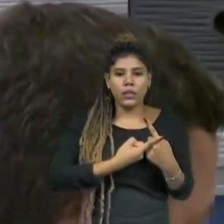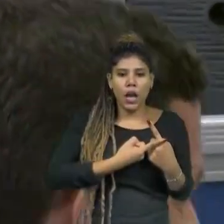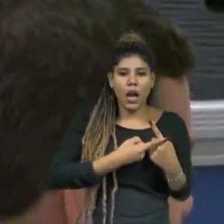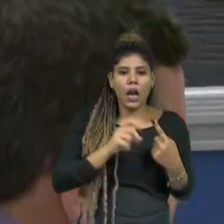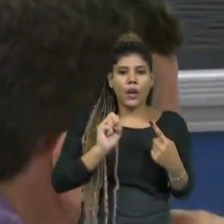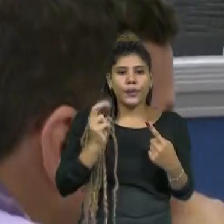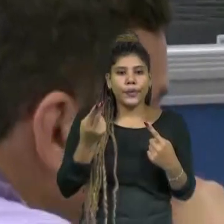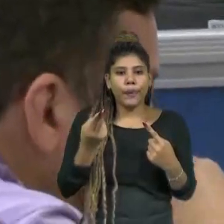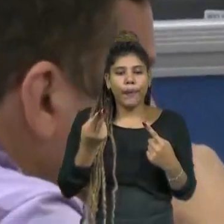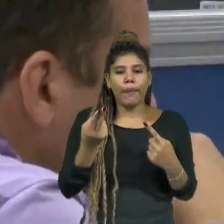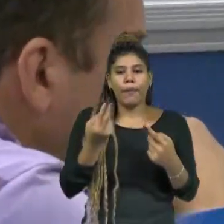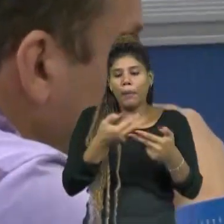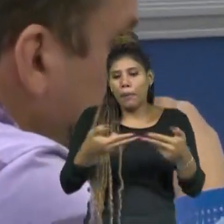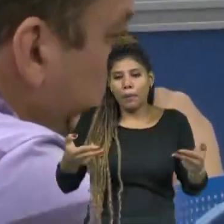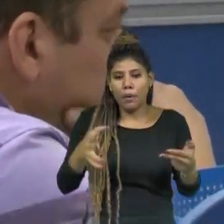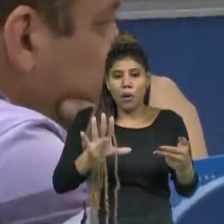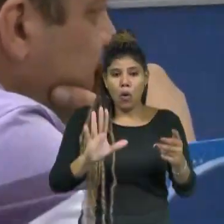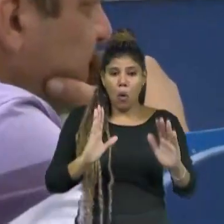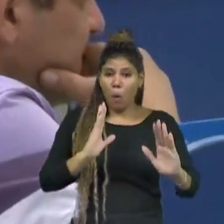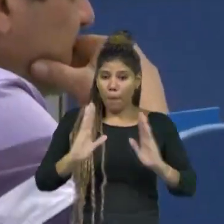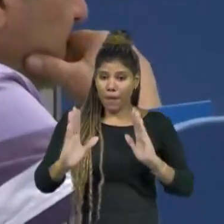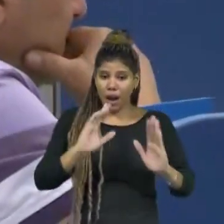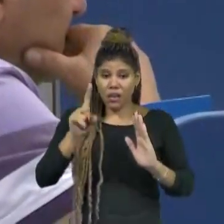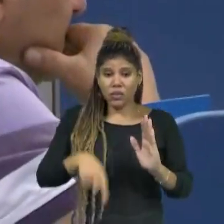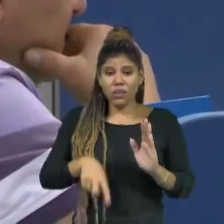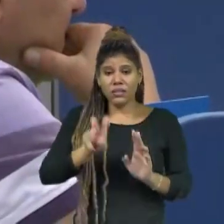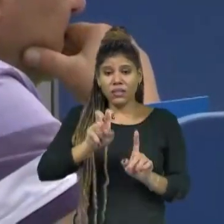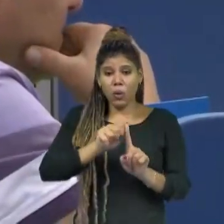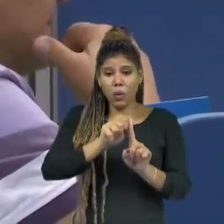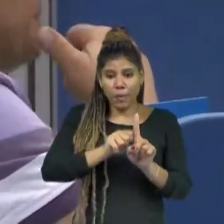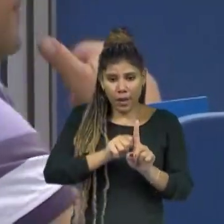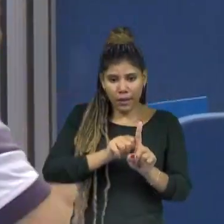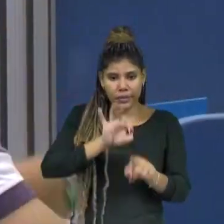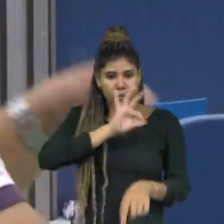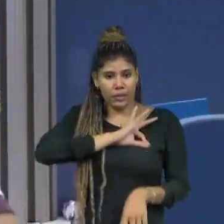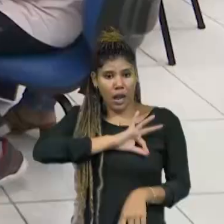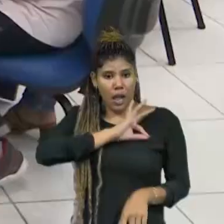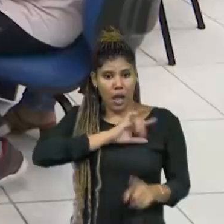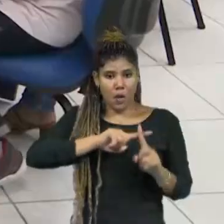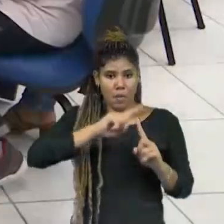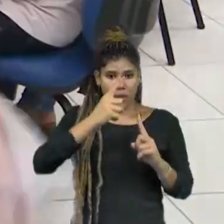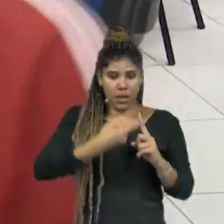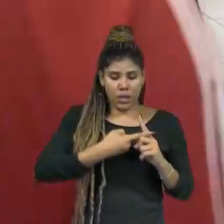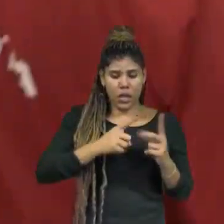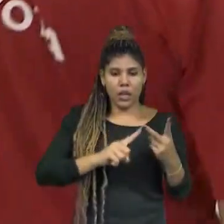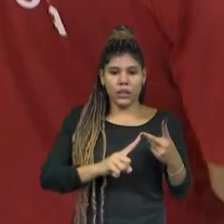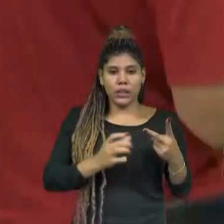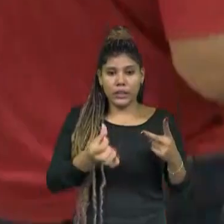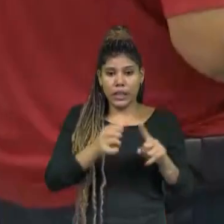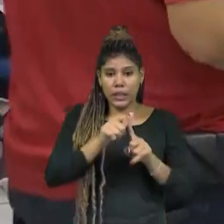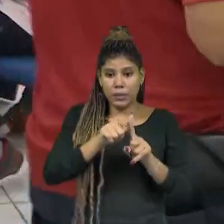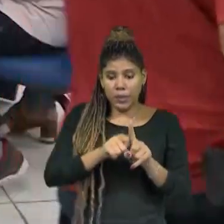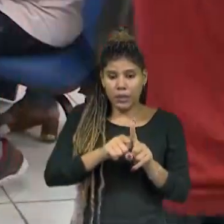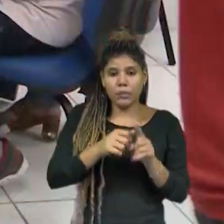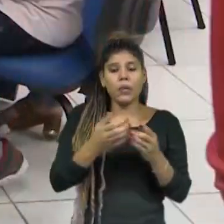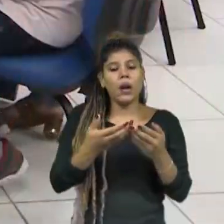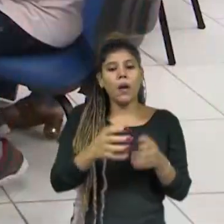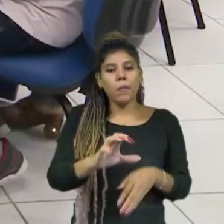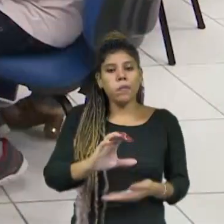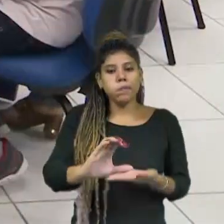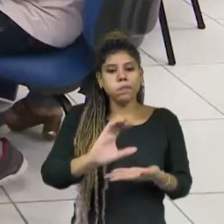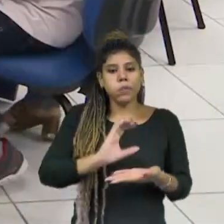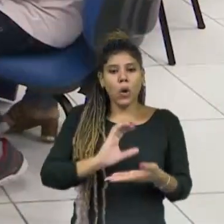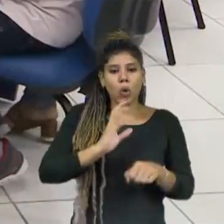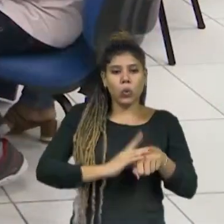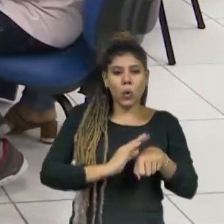Atualmente, esse prazo varia de 5 meses no caso do salário-maternidade, 6 meses para o auxílio-doença ou aposentadoria